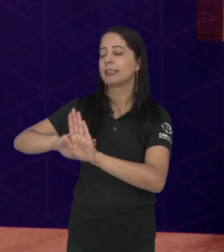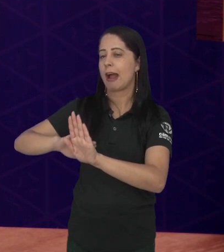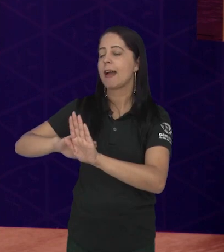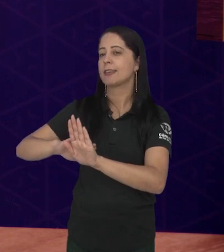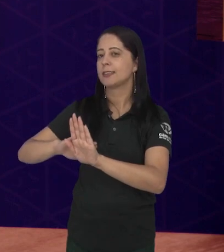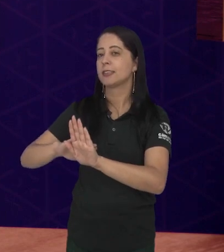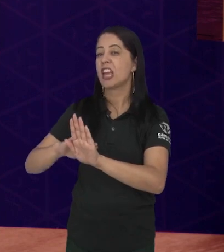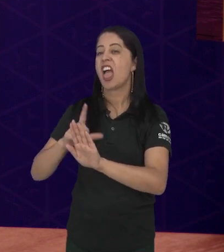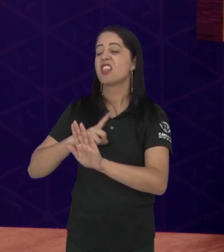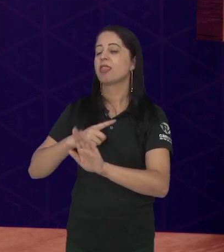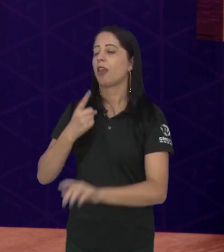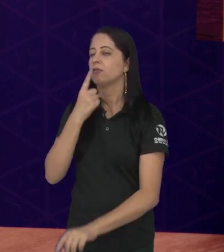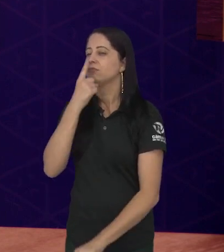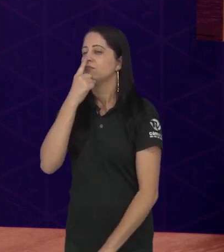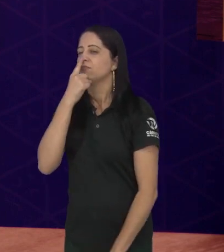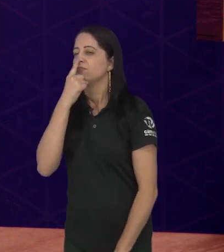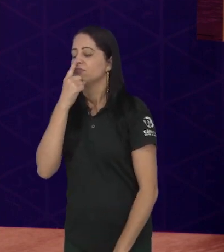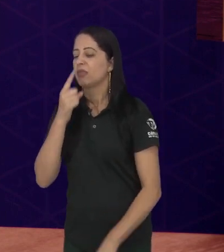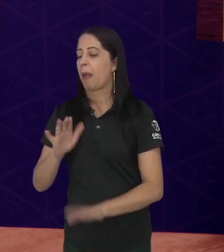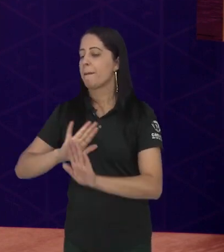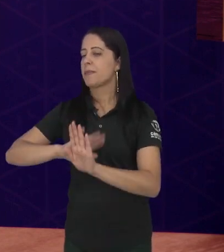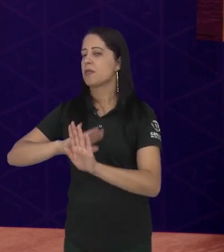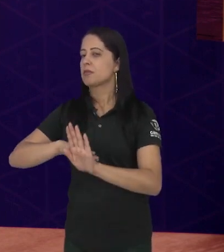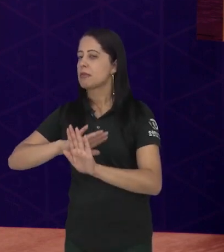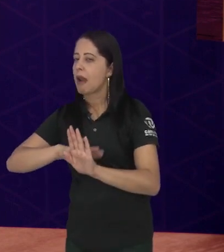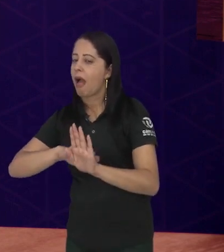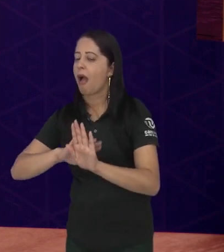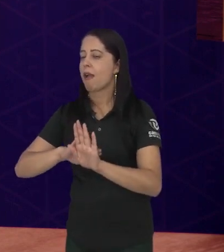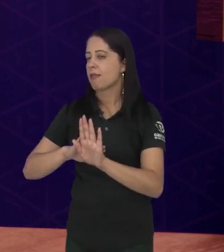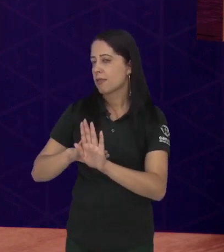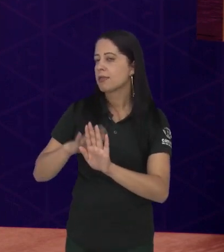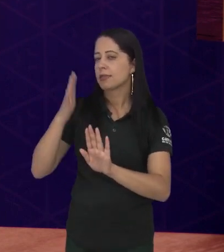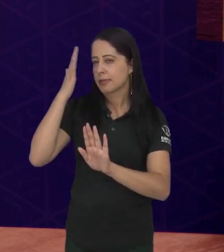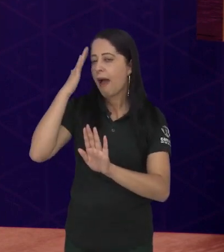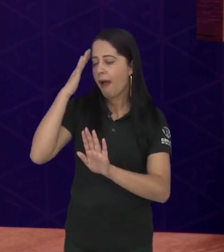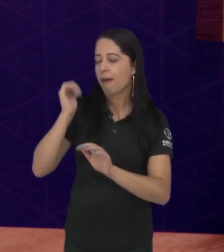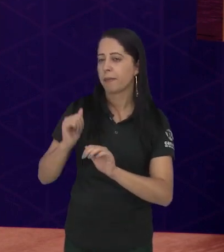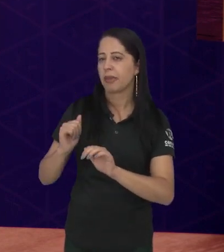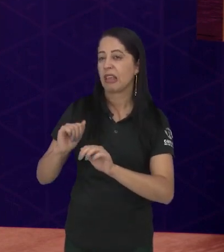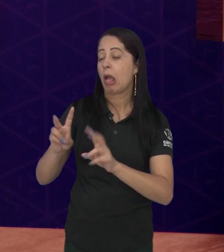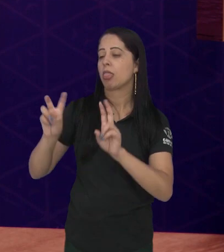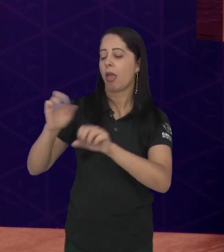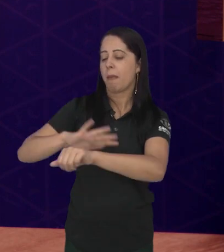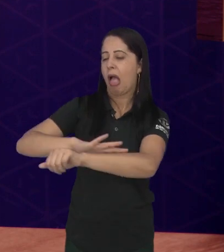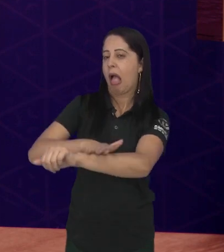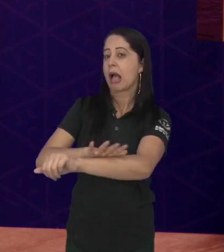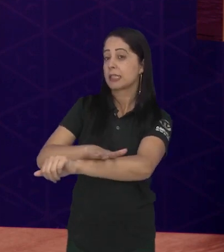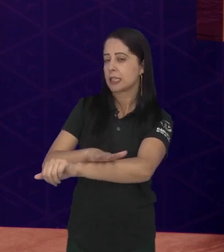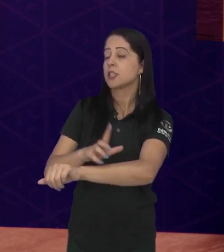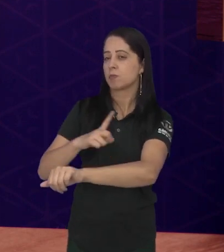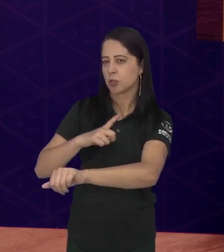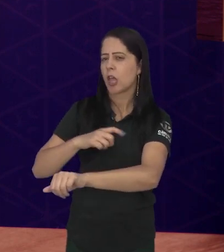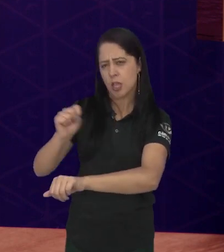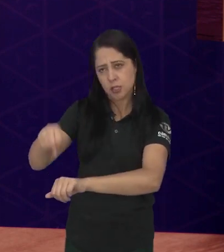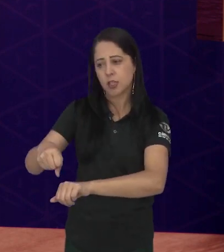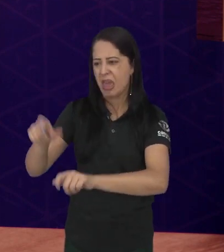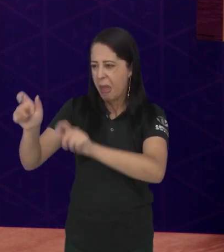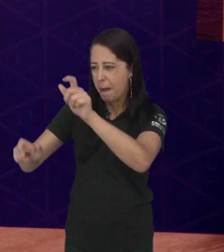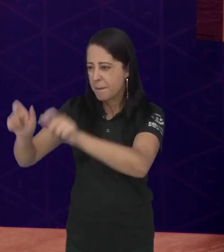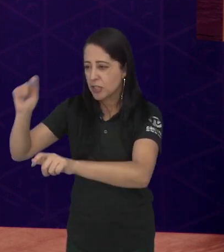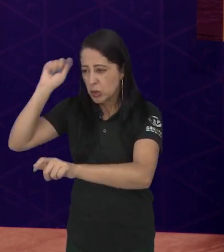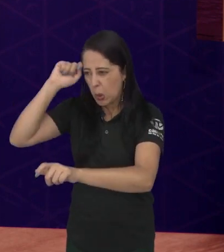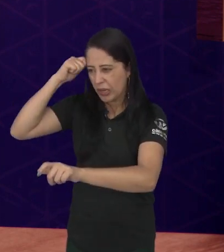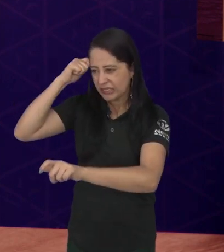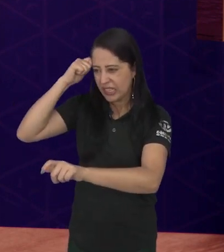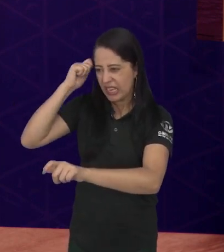parecer que ele tem que ele é muito tendencioso em questão de raça, né? Em questão de cor. E